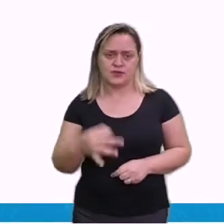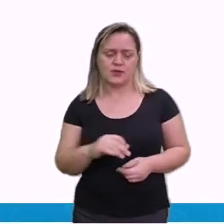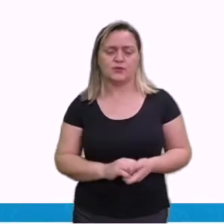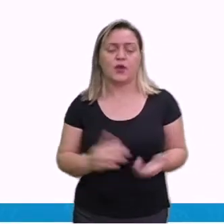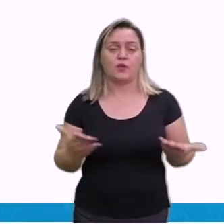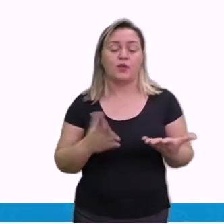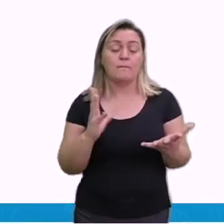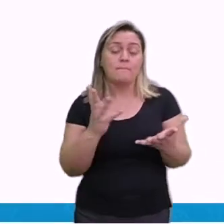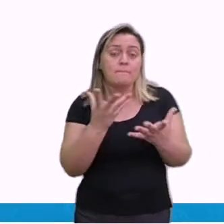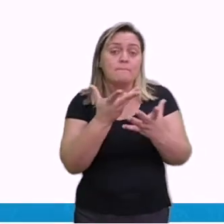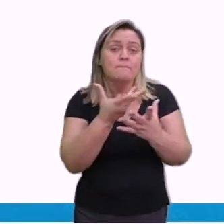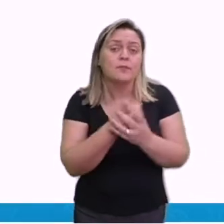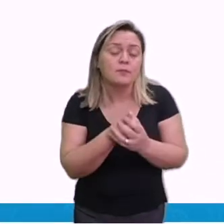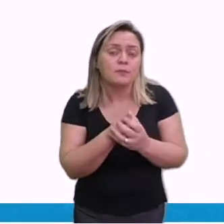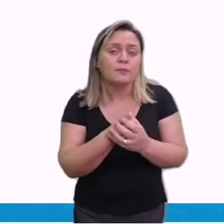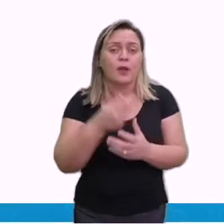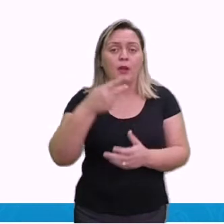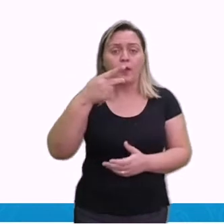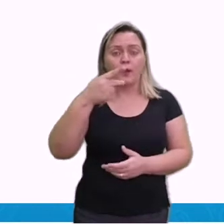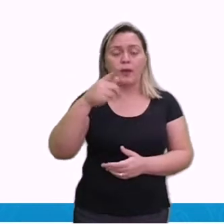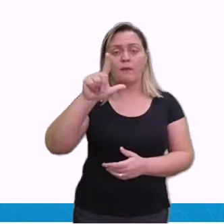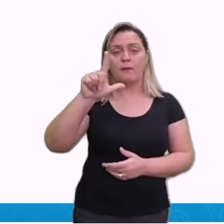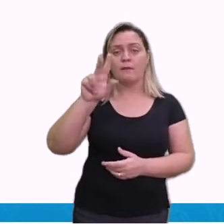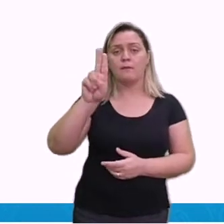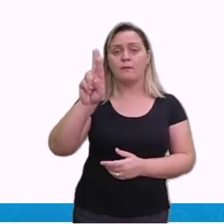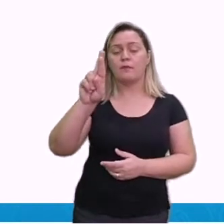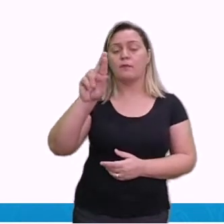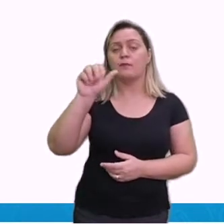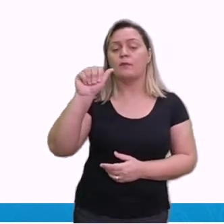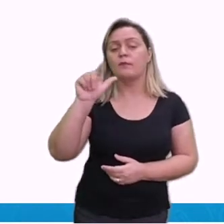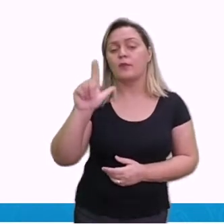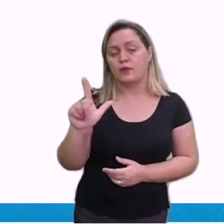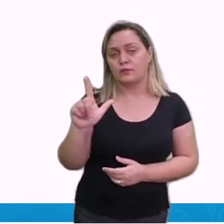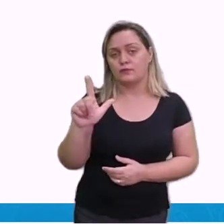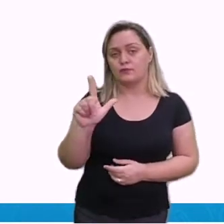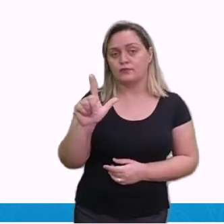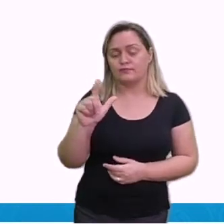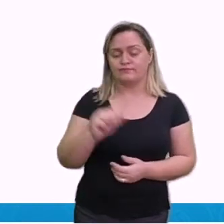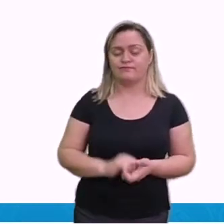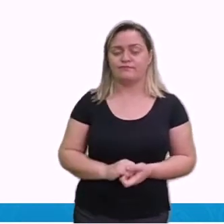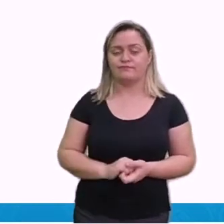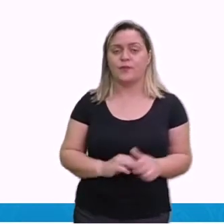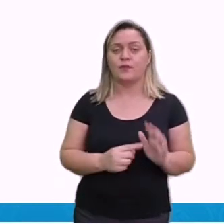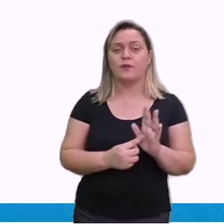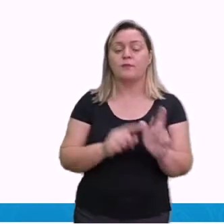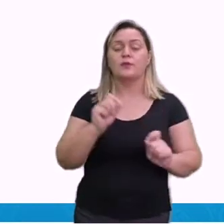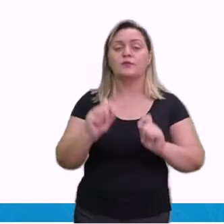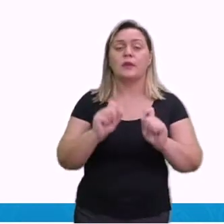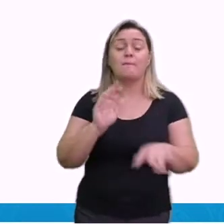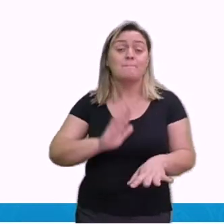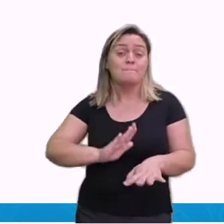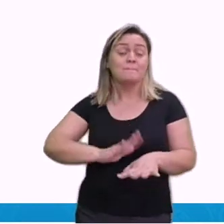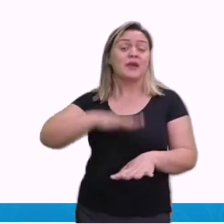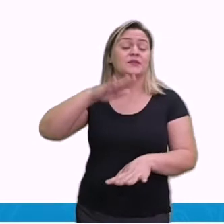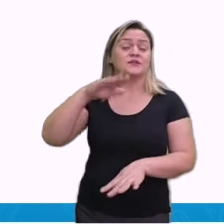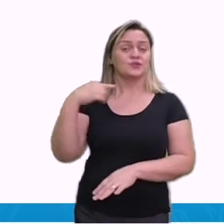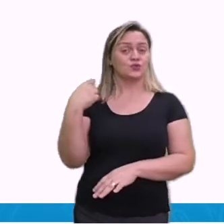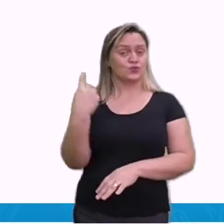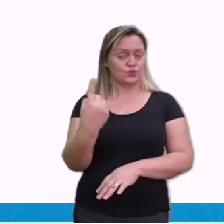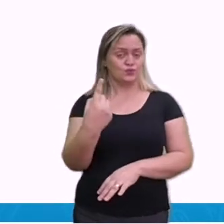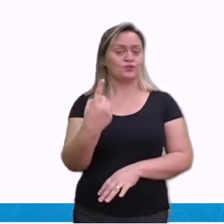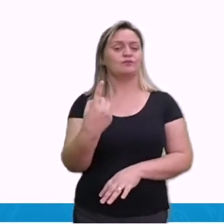a mais de um elemento. Então, agora, todas aquelas palavras que a gente falou antes, a gente vai colocá-las